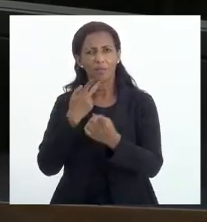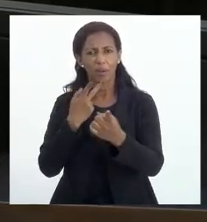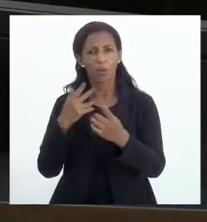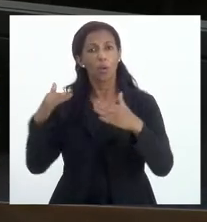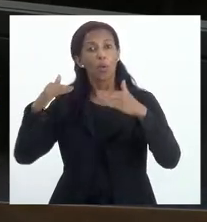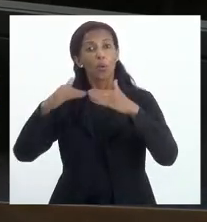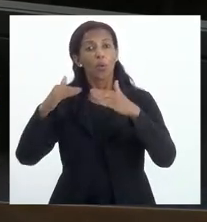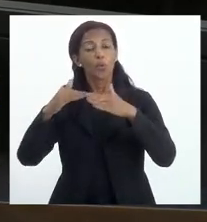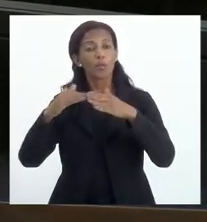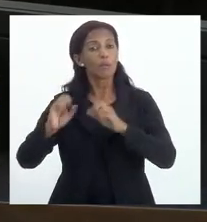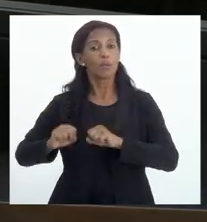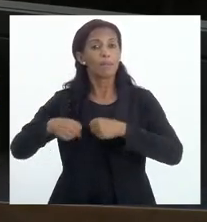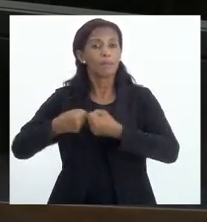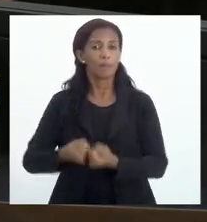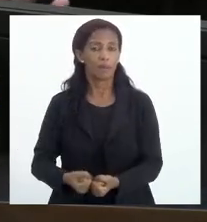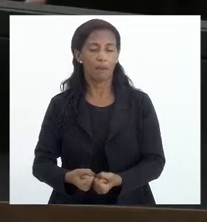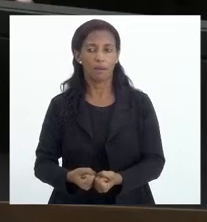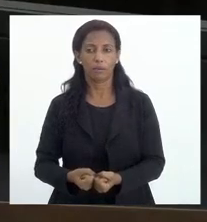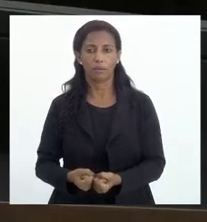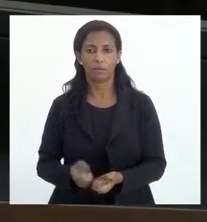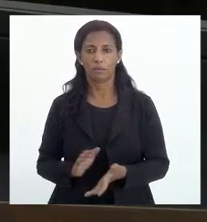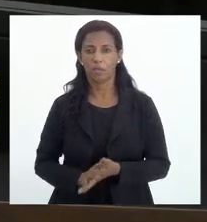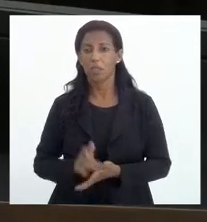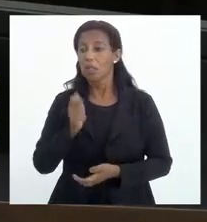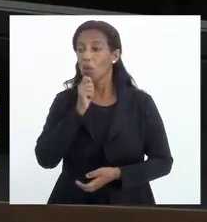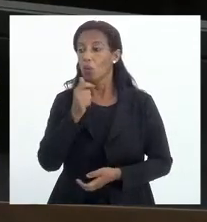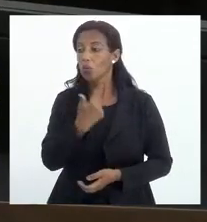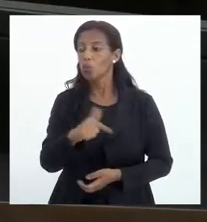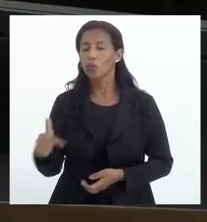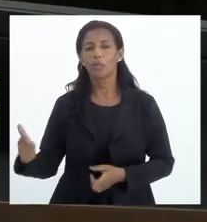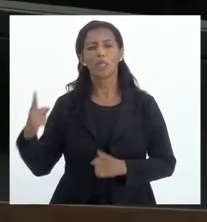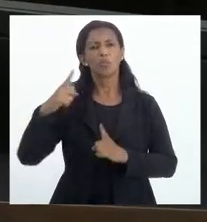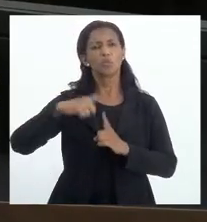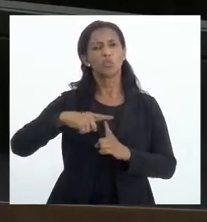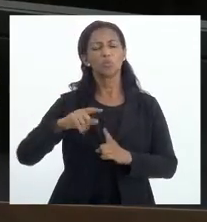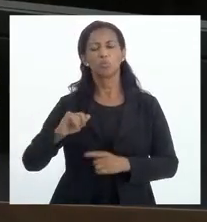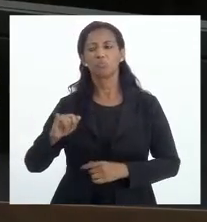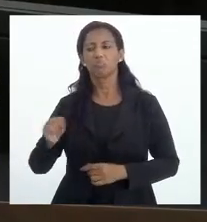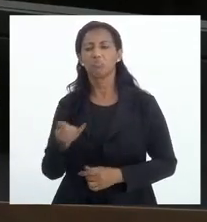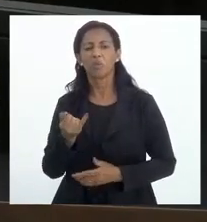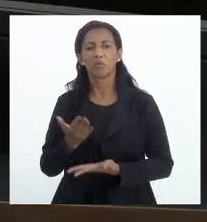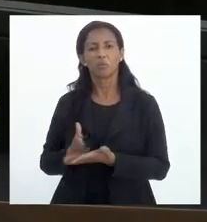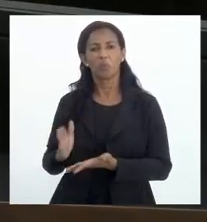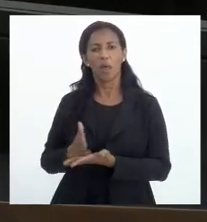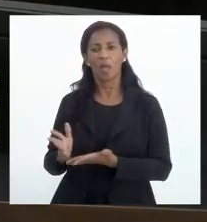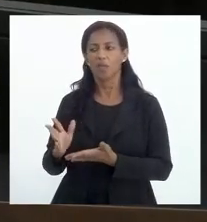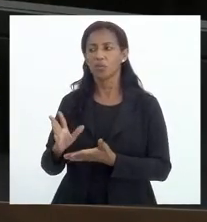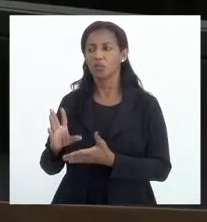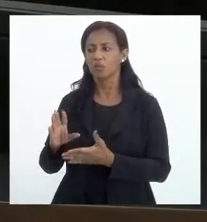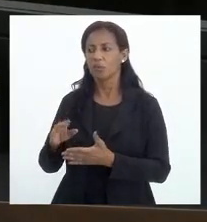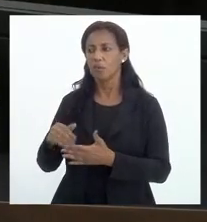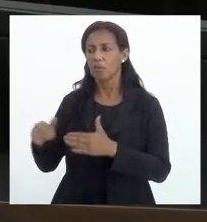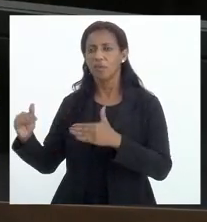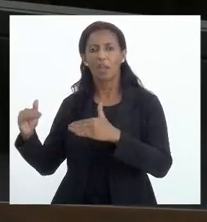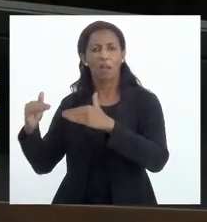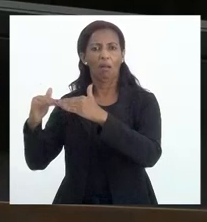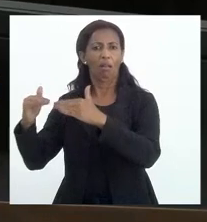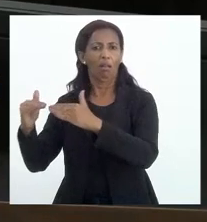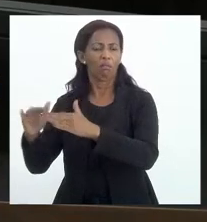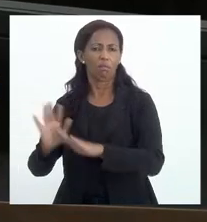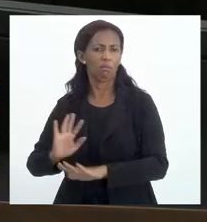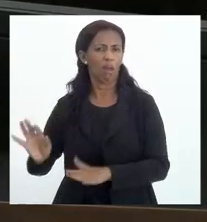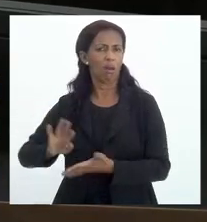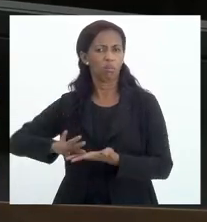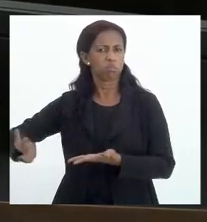teto é pelo empenhado. Então, não há nenhum tipo de possibilidade do resto a pagar ficar no limbo. Não há.